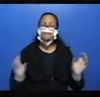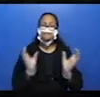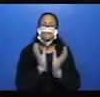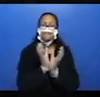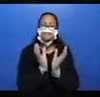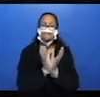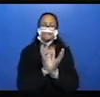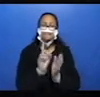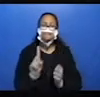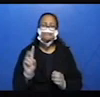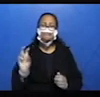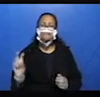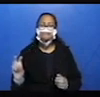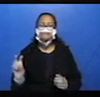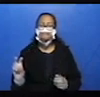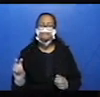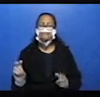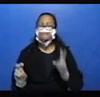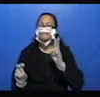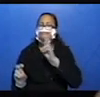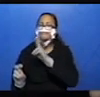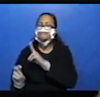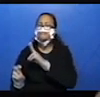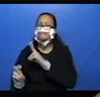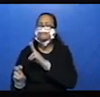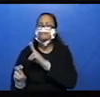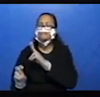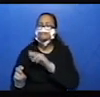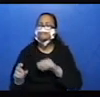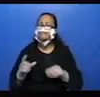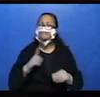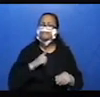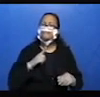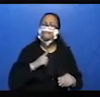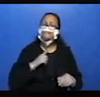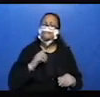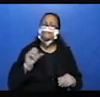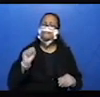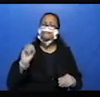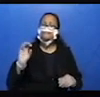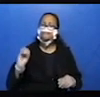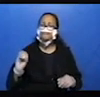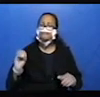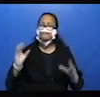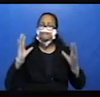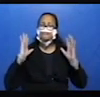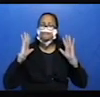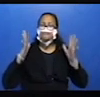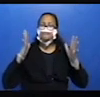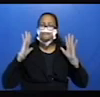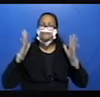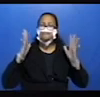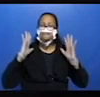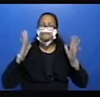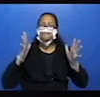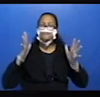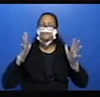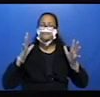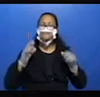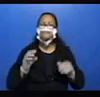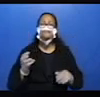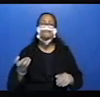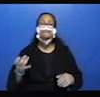desenho. Eu tenho 80 caminhões e eu quero fazer grupos de 10. Quantos grupos darão?